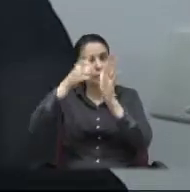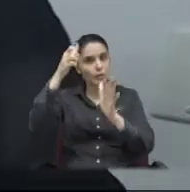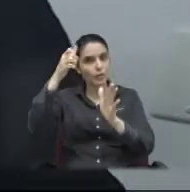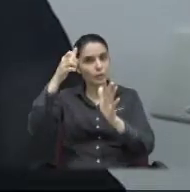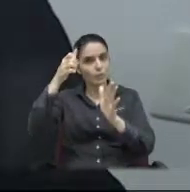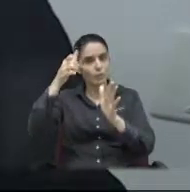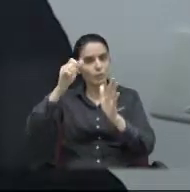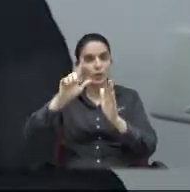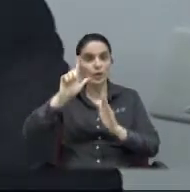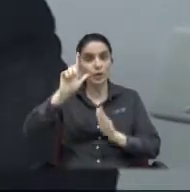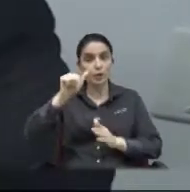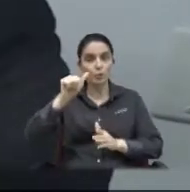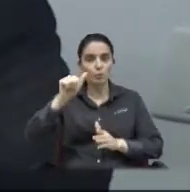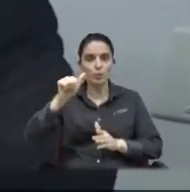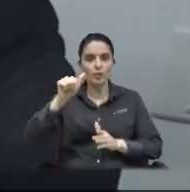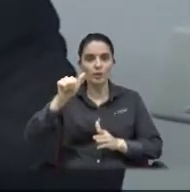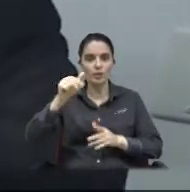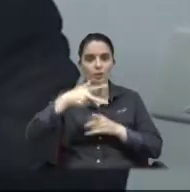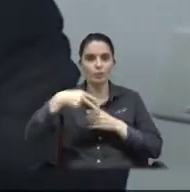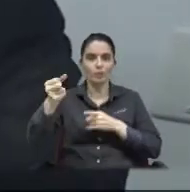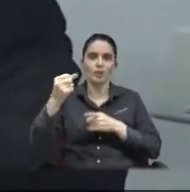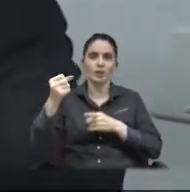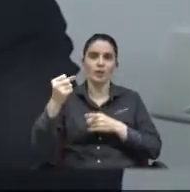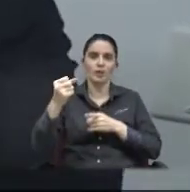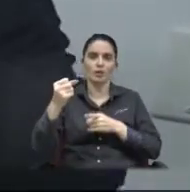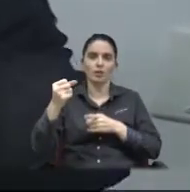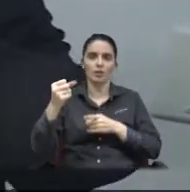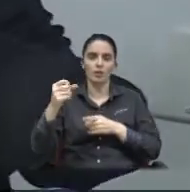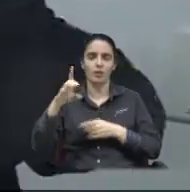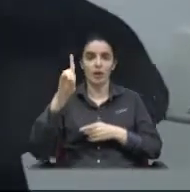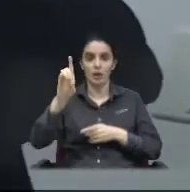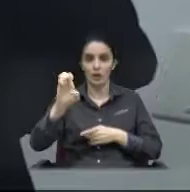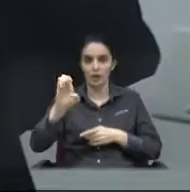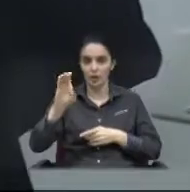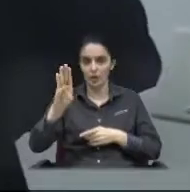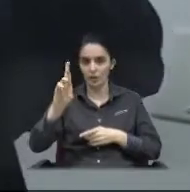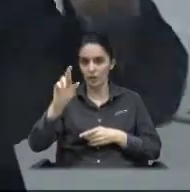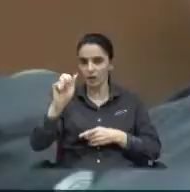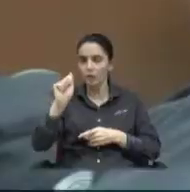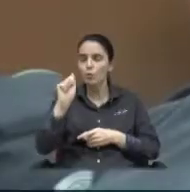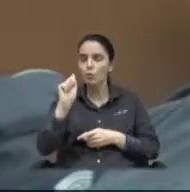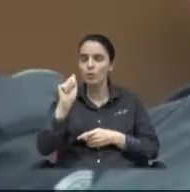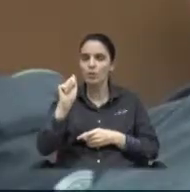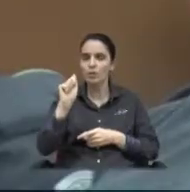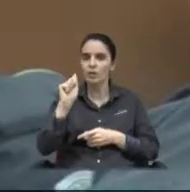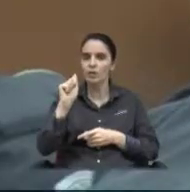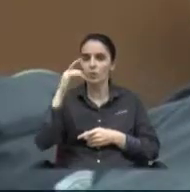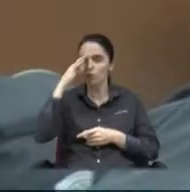débora desde quando ela começou a devia ter falado só eu vou ser um dia uma